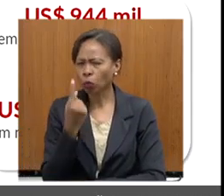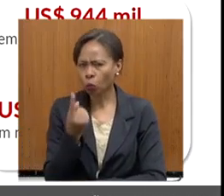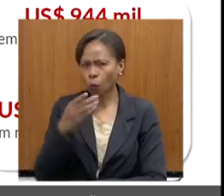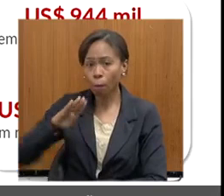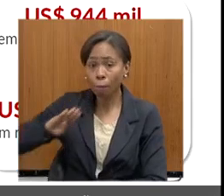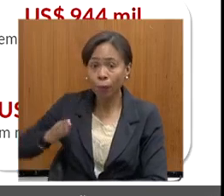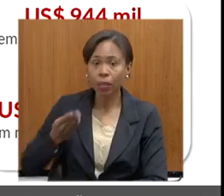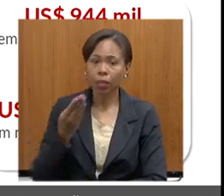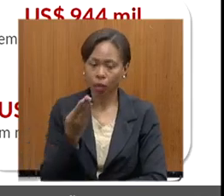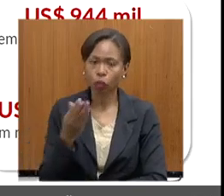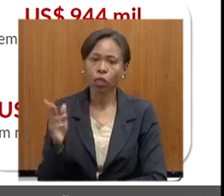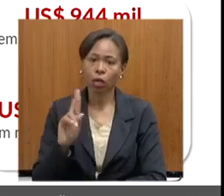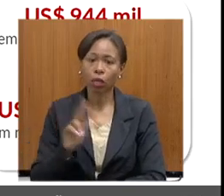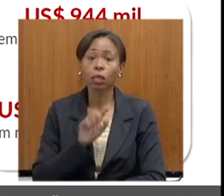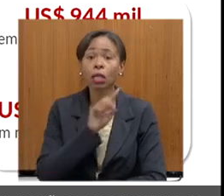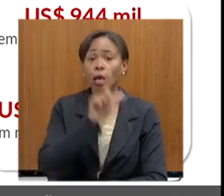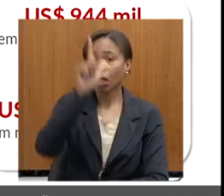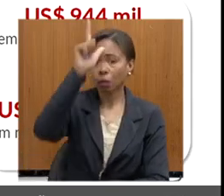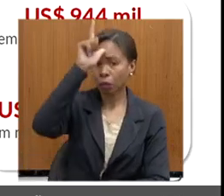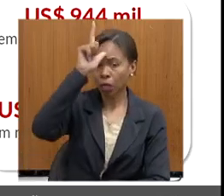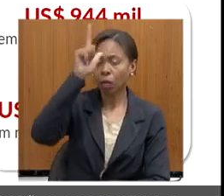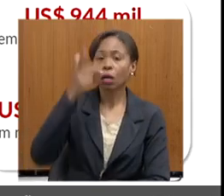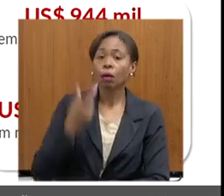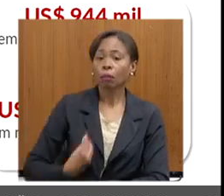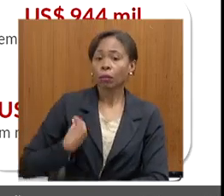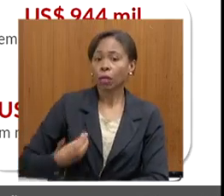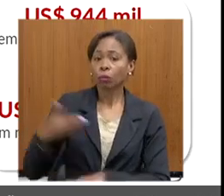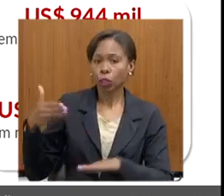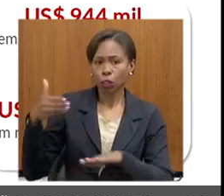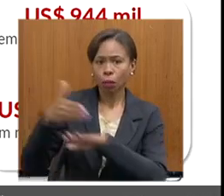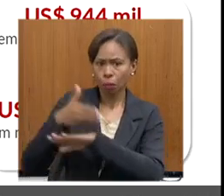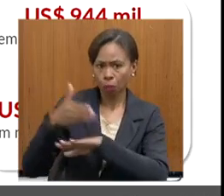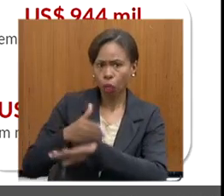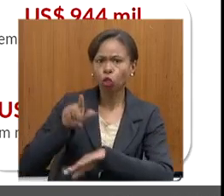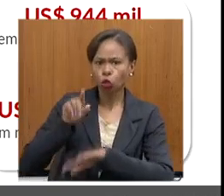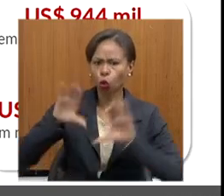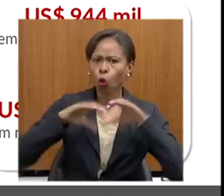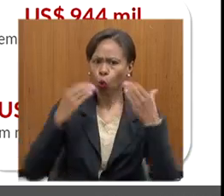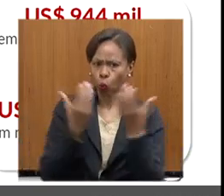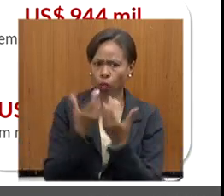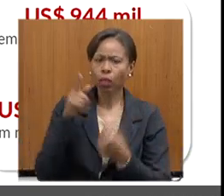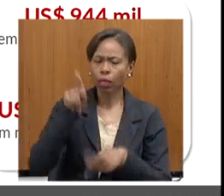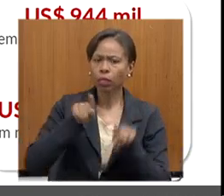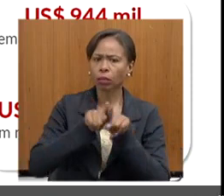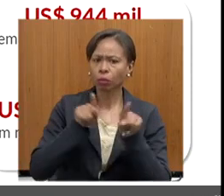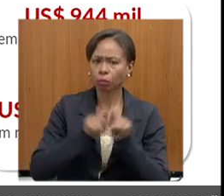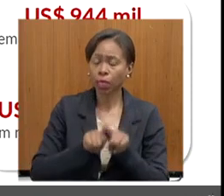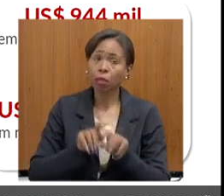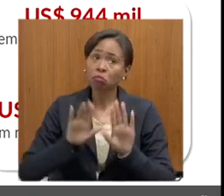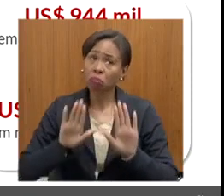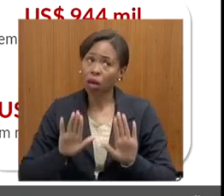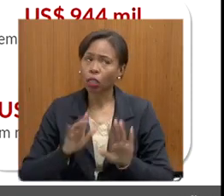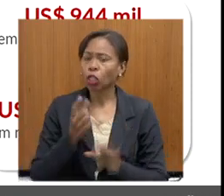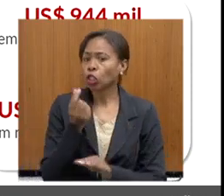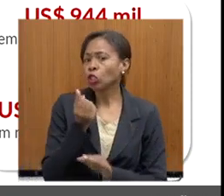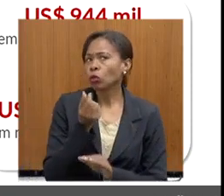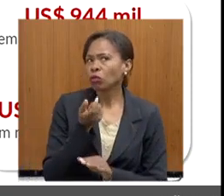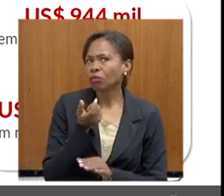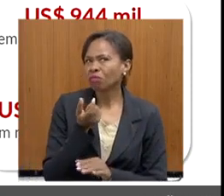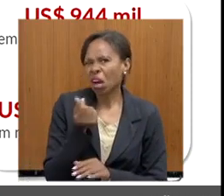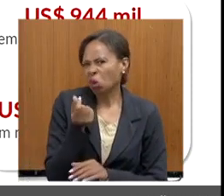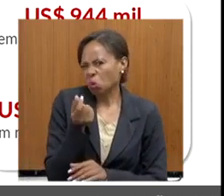na Alemanha participamos da intersolar Europe e já estamos também prospectando nos empresas não temos ainda os valores